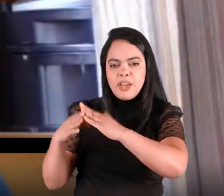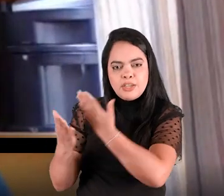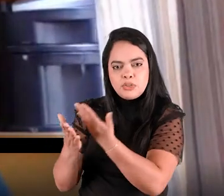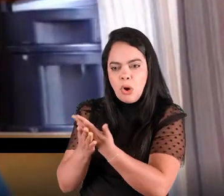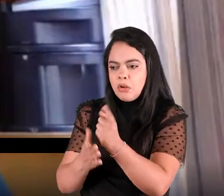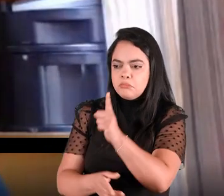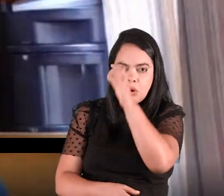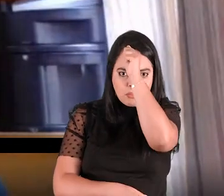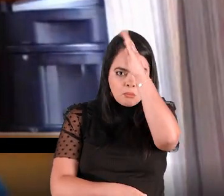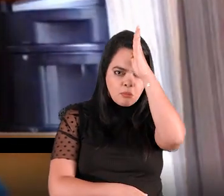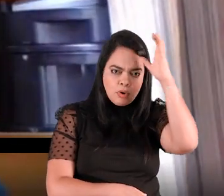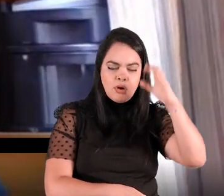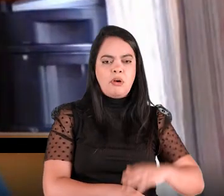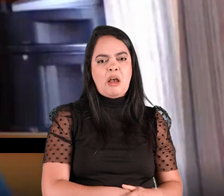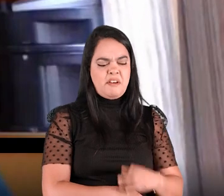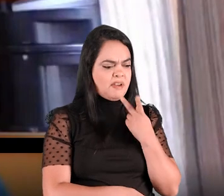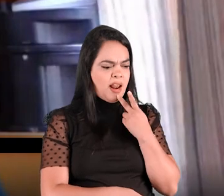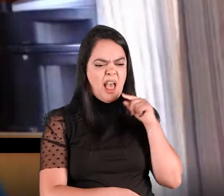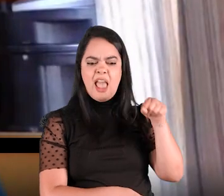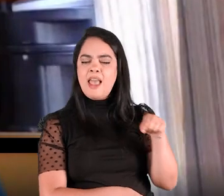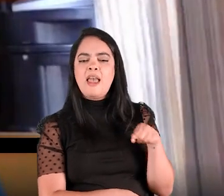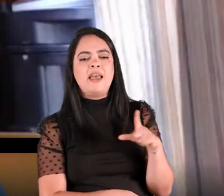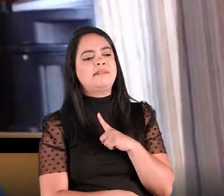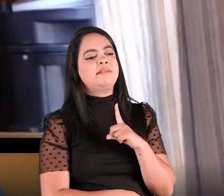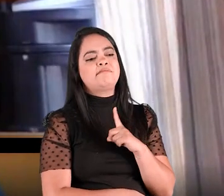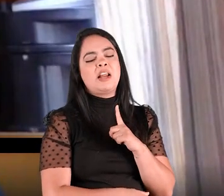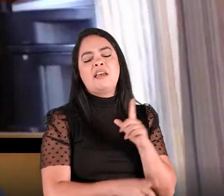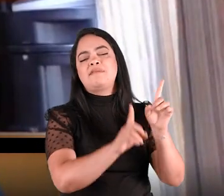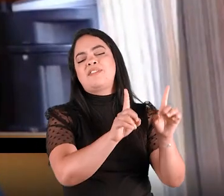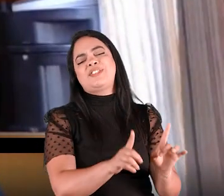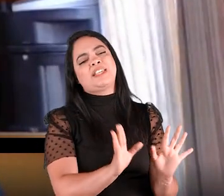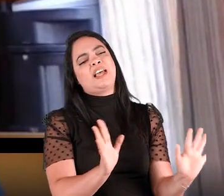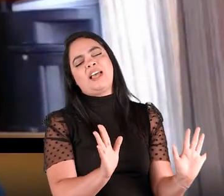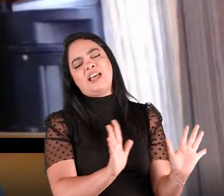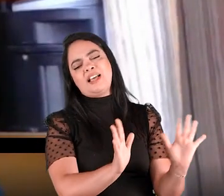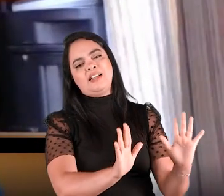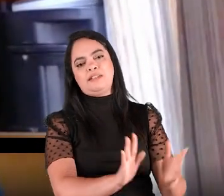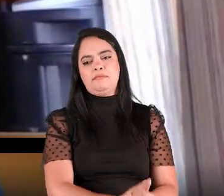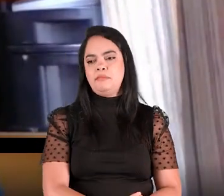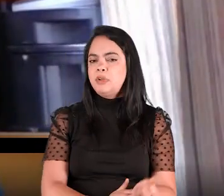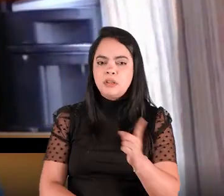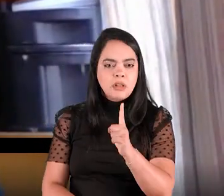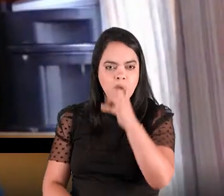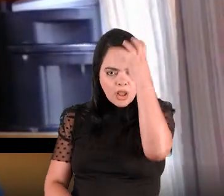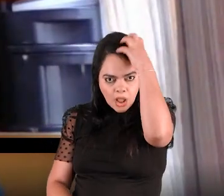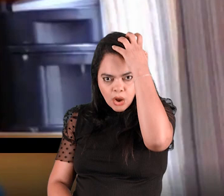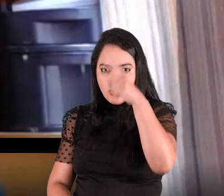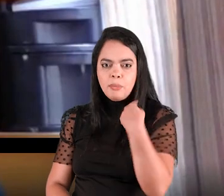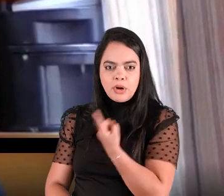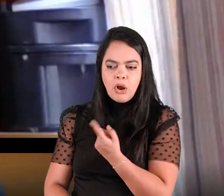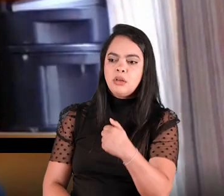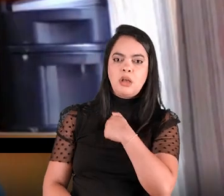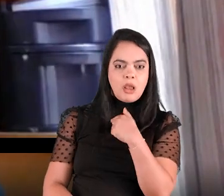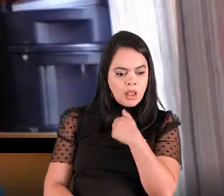laudo, ele tem não sei o quê, mas a culpa é nossa, né? A culpa nossa passou por mim, isso me